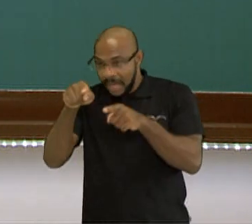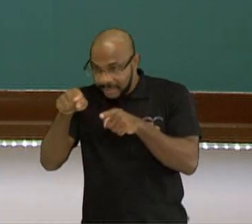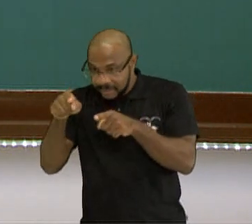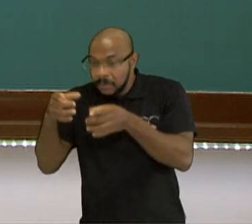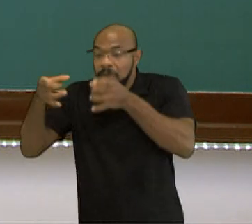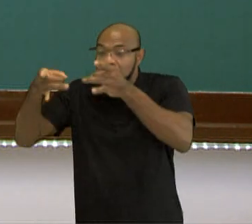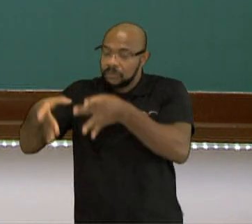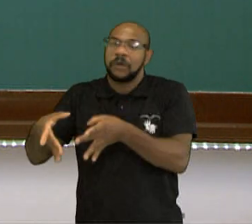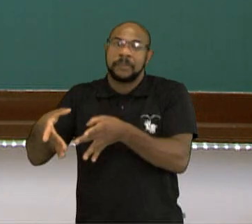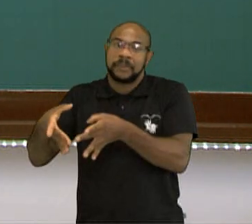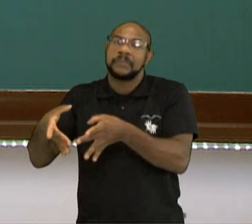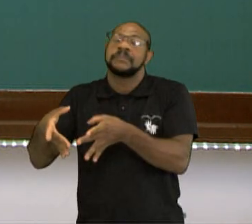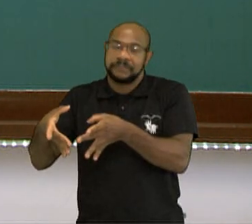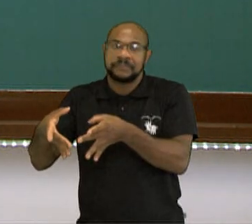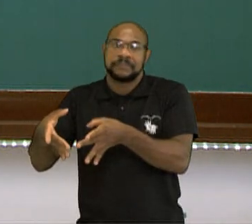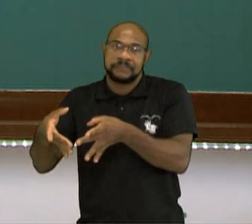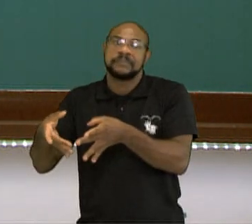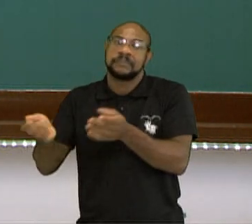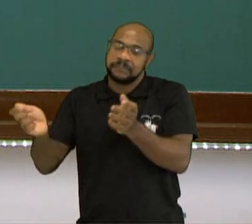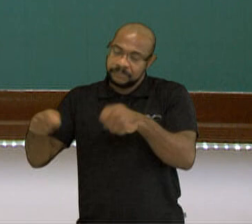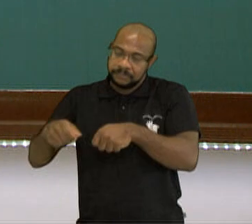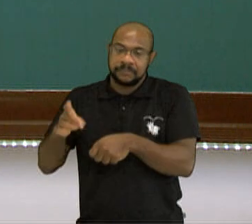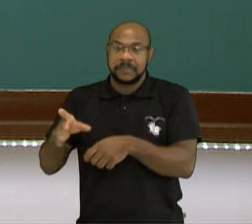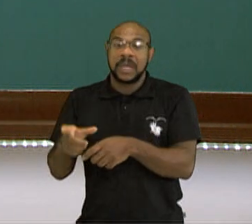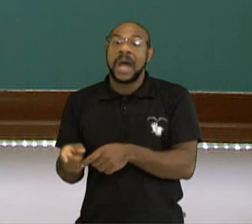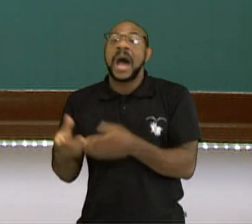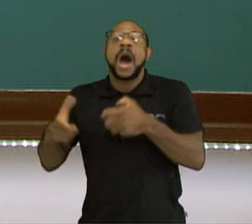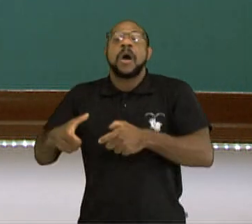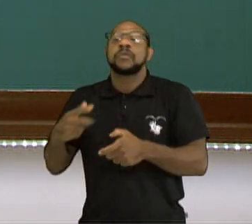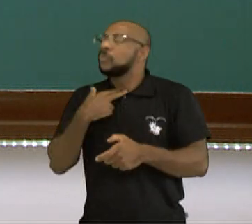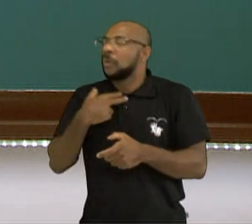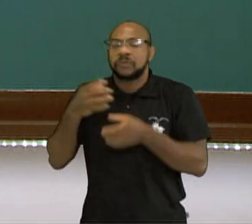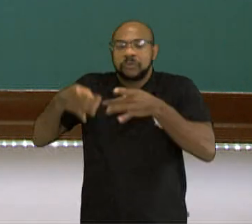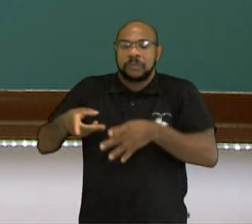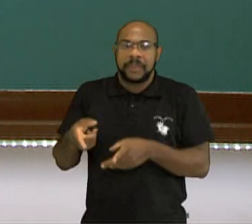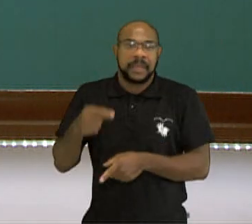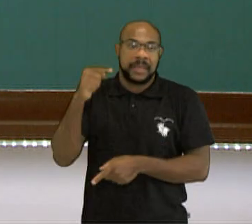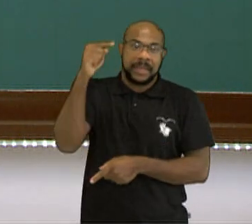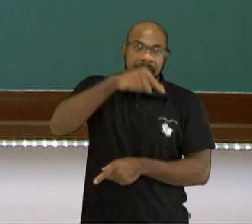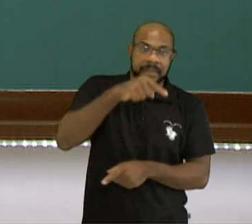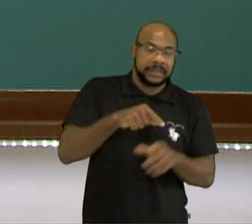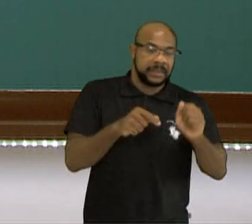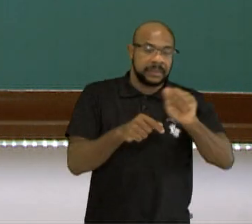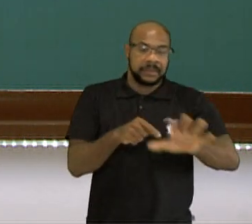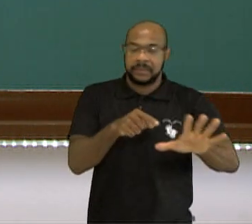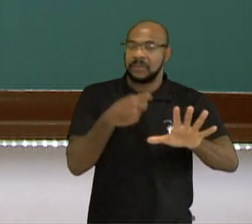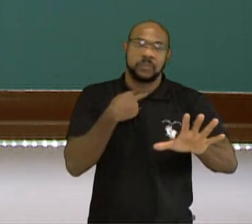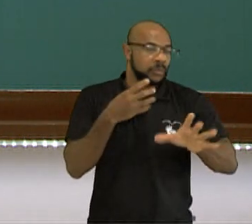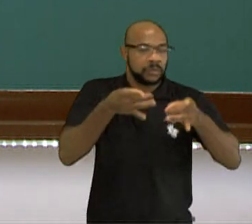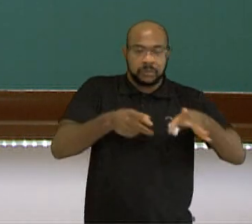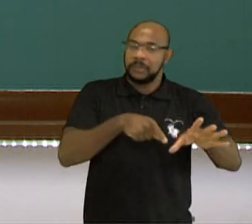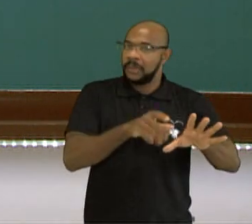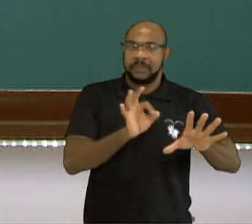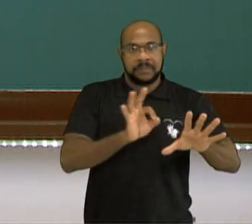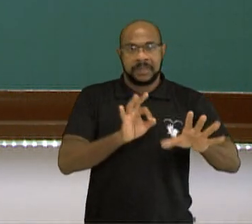no contradomínio, não tem problema nenhum. Aonde não pode sobrar informação? No conjunto domínio. Tranquilo?